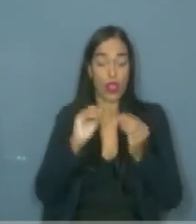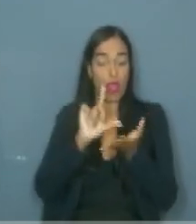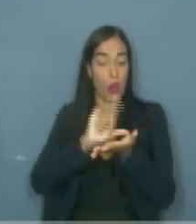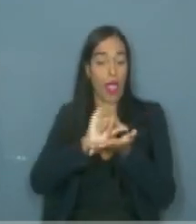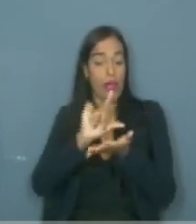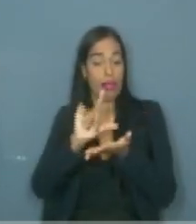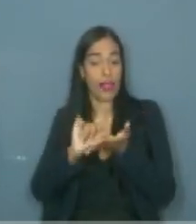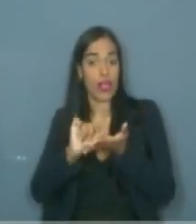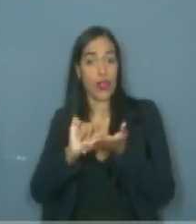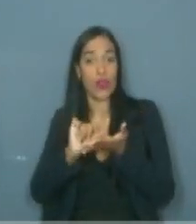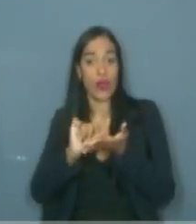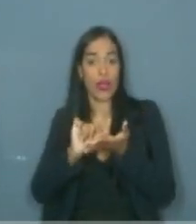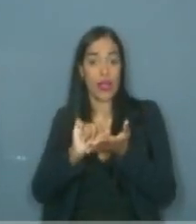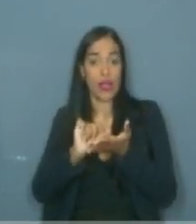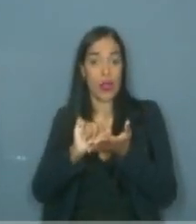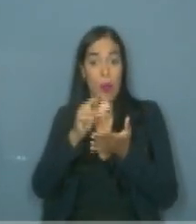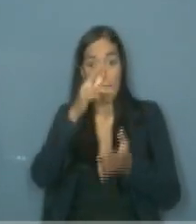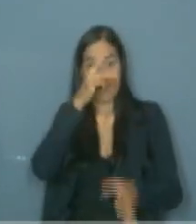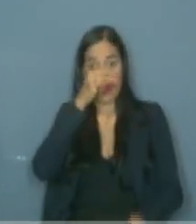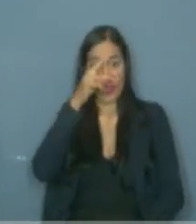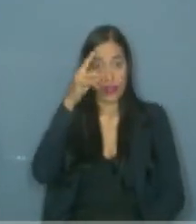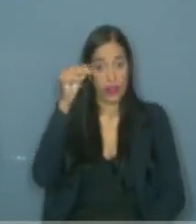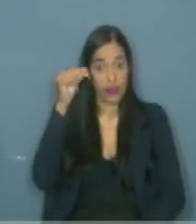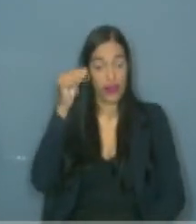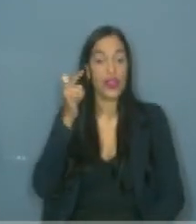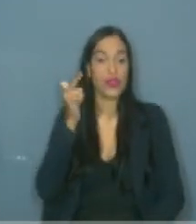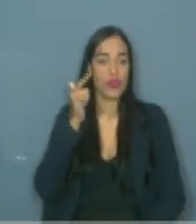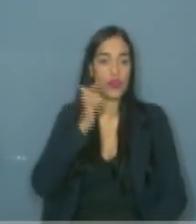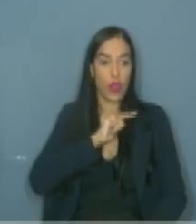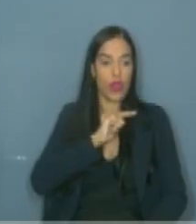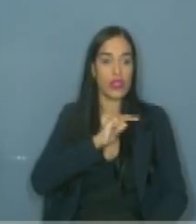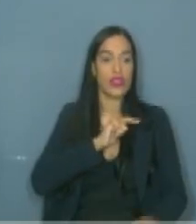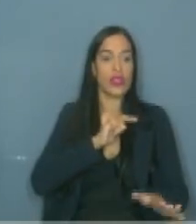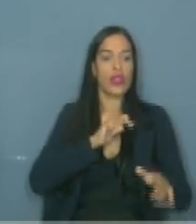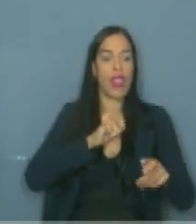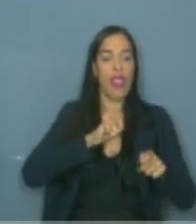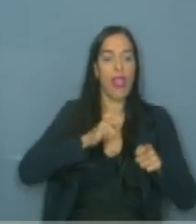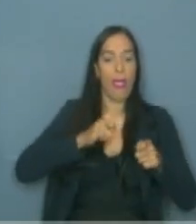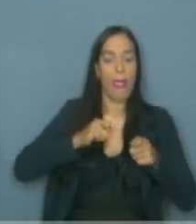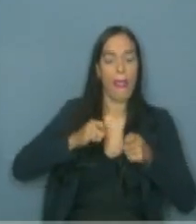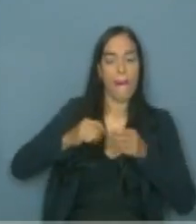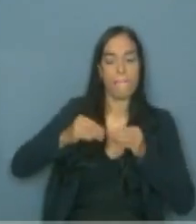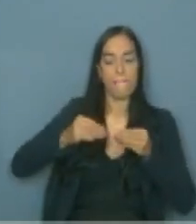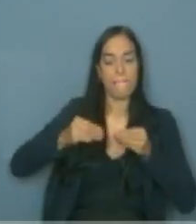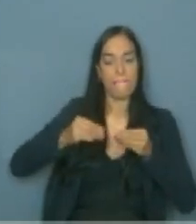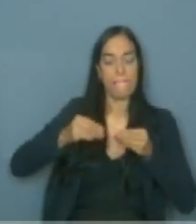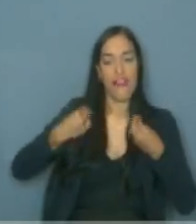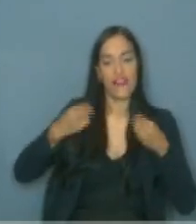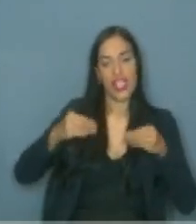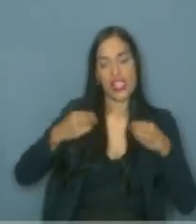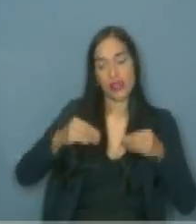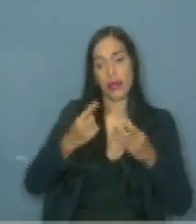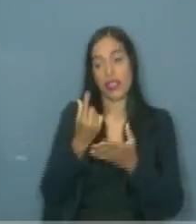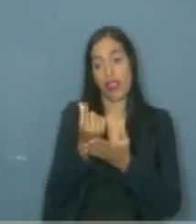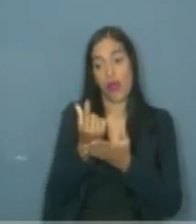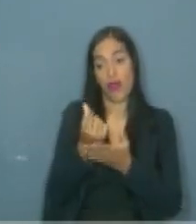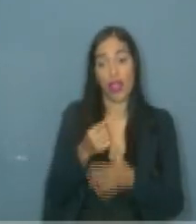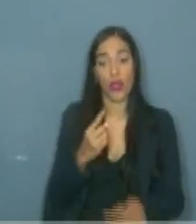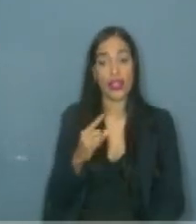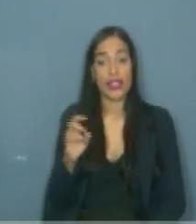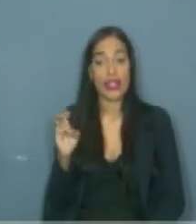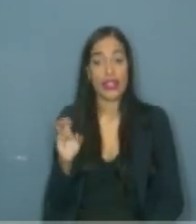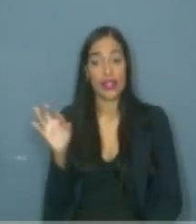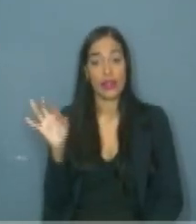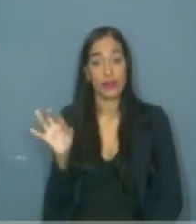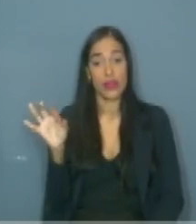que ela mesma, ou seja, que o próprio prefeito suplemente, abra créditos suplementares, num valor de 15% do orçamento. No